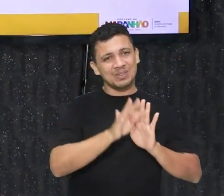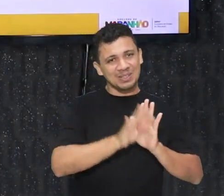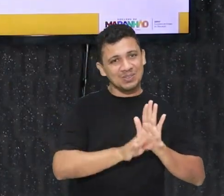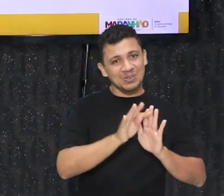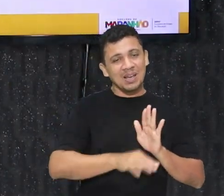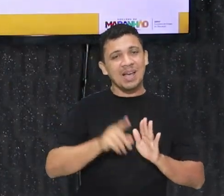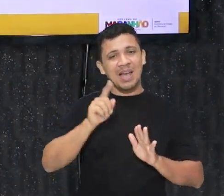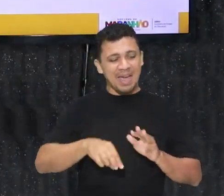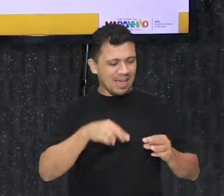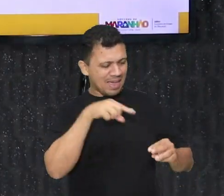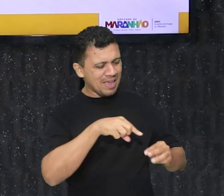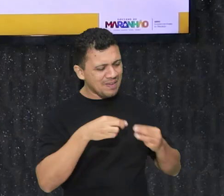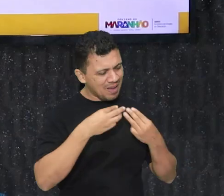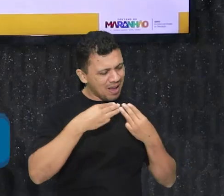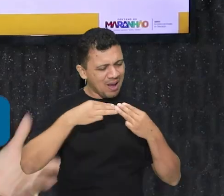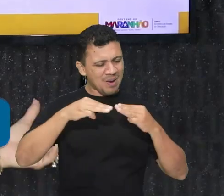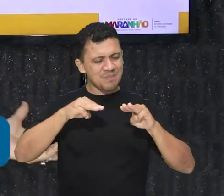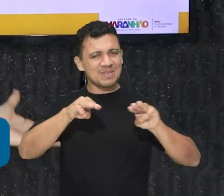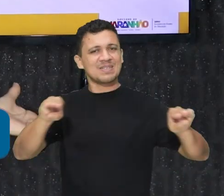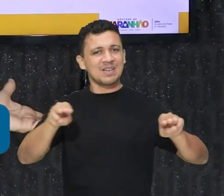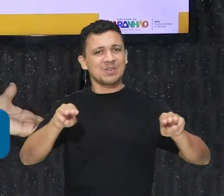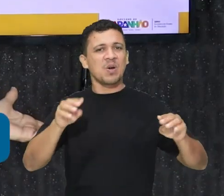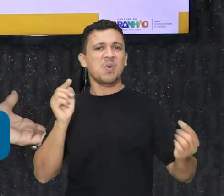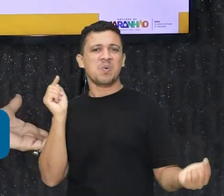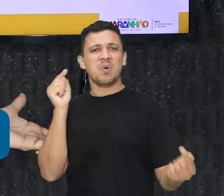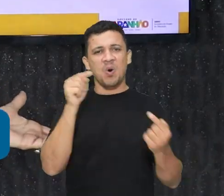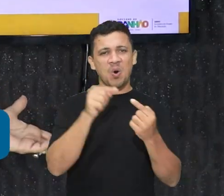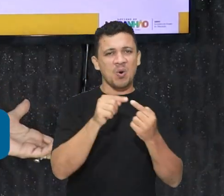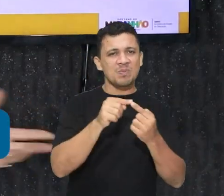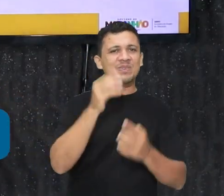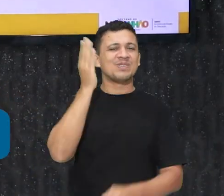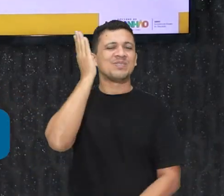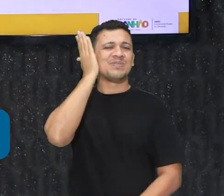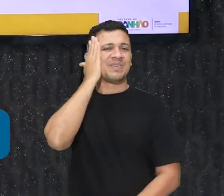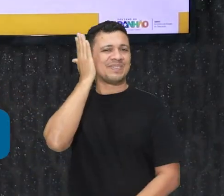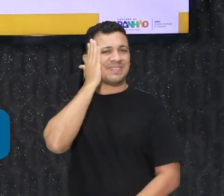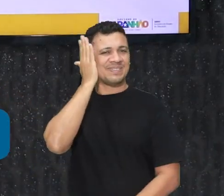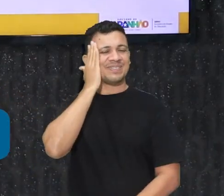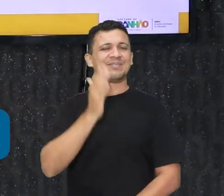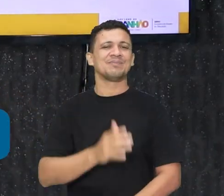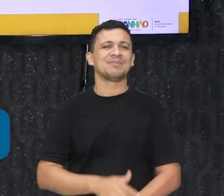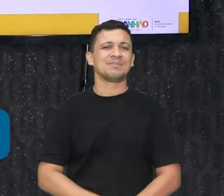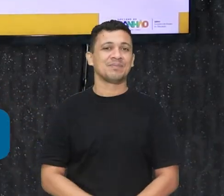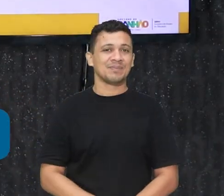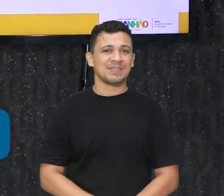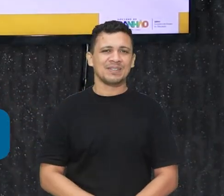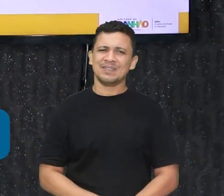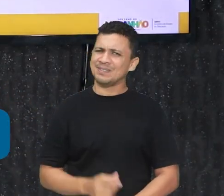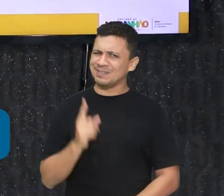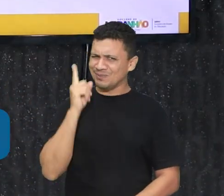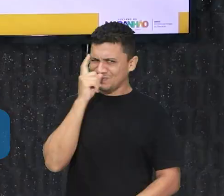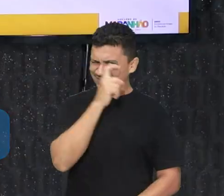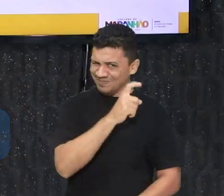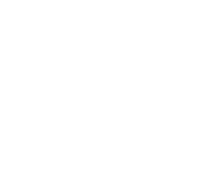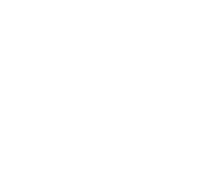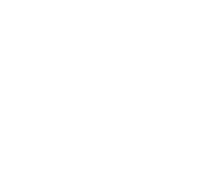a mensagem que ele está transmitindo de forma objetiva. Compliquei?